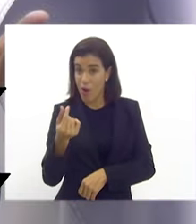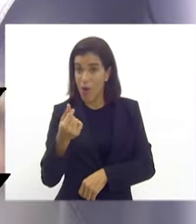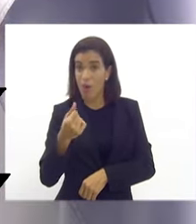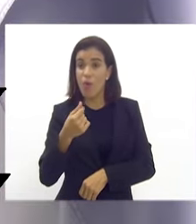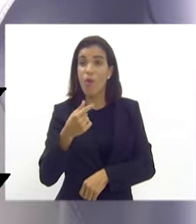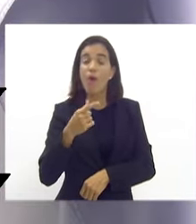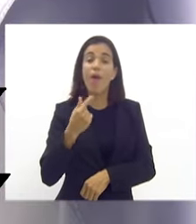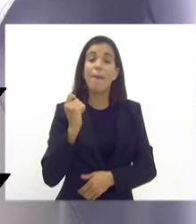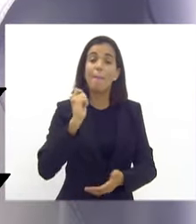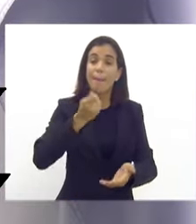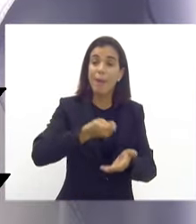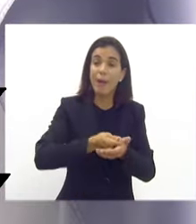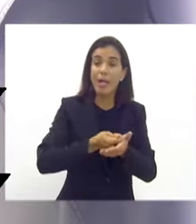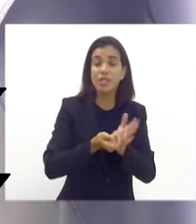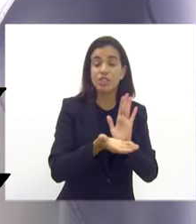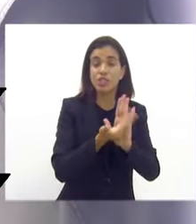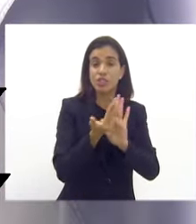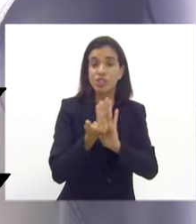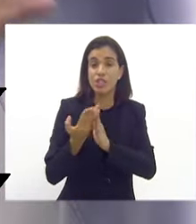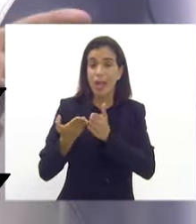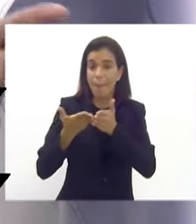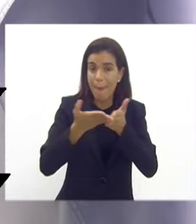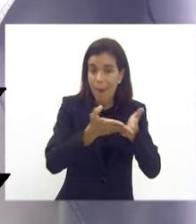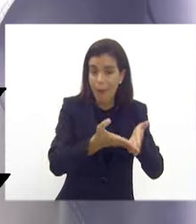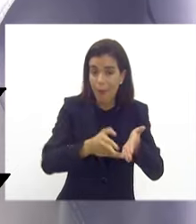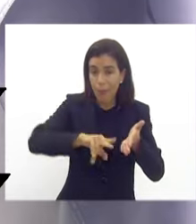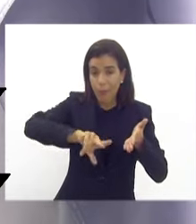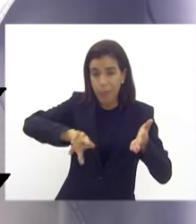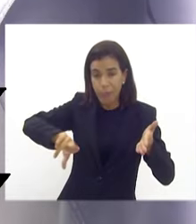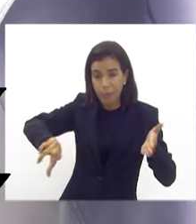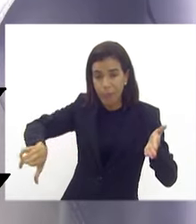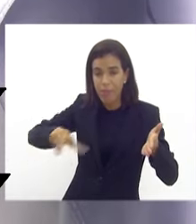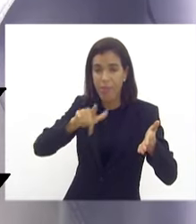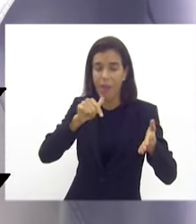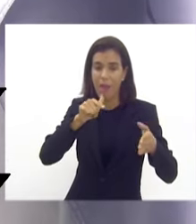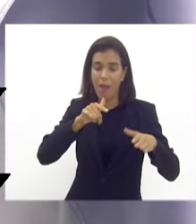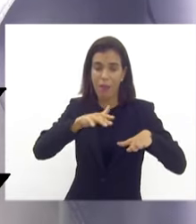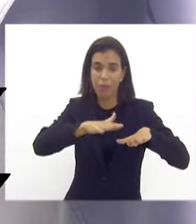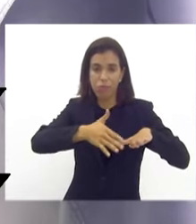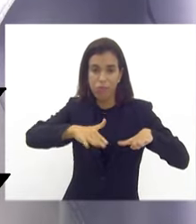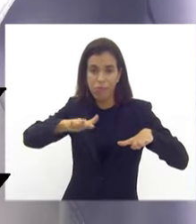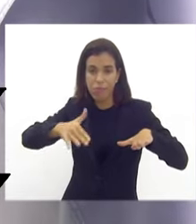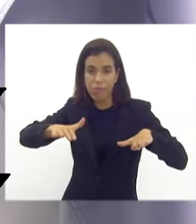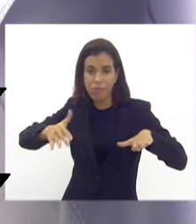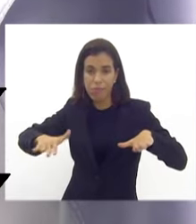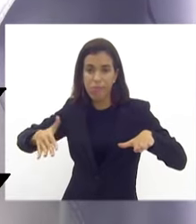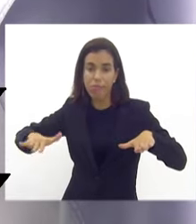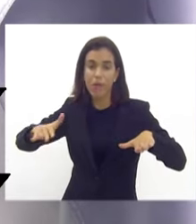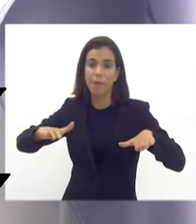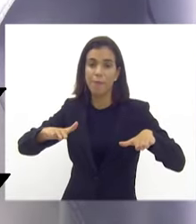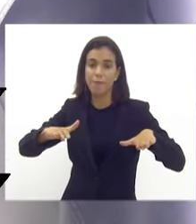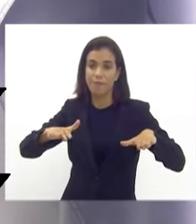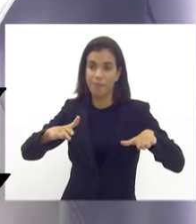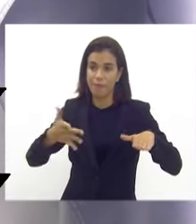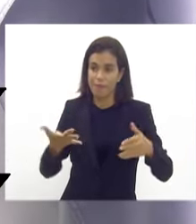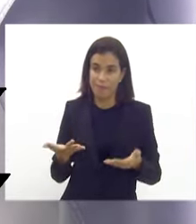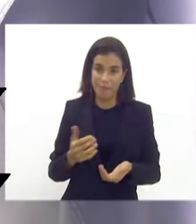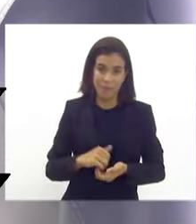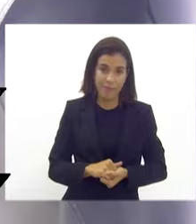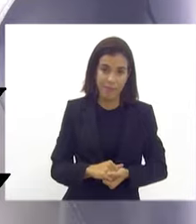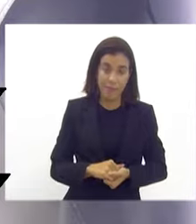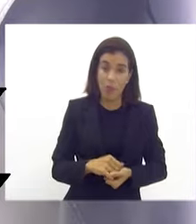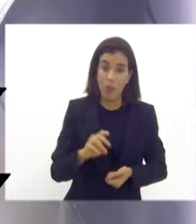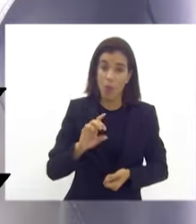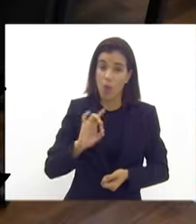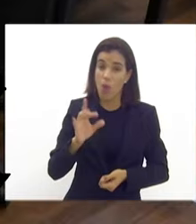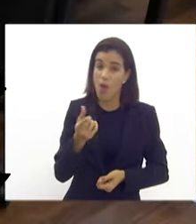embarcações que estão fundeadas na Bahia de Guanabara e também eh ao longo do do da da Costa ali que aí não é Bené nenhuma de prefeitura nenhuma